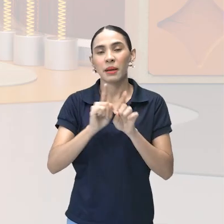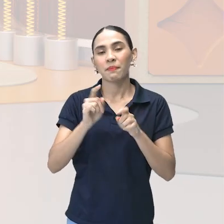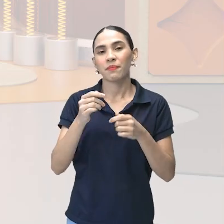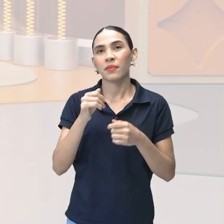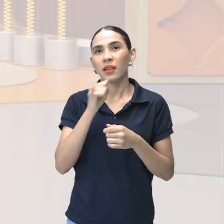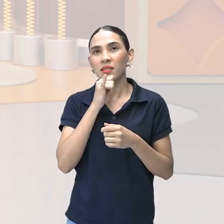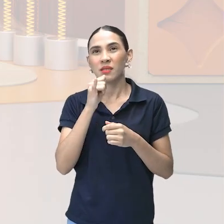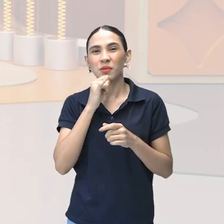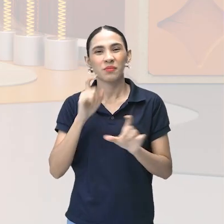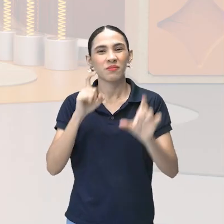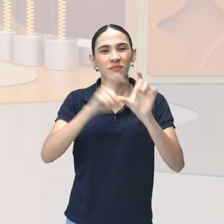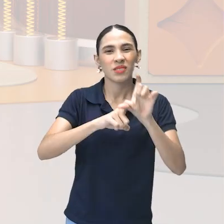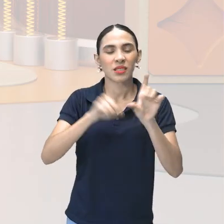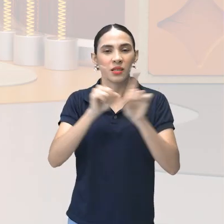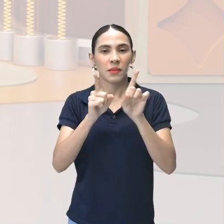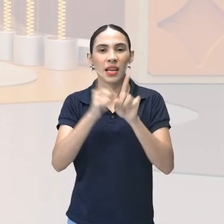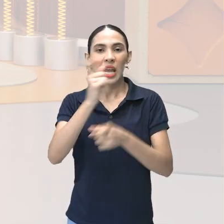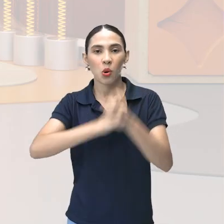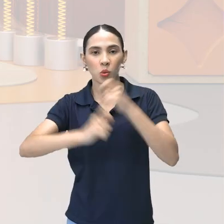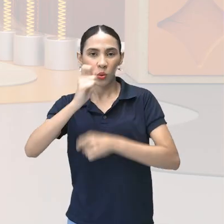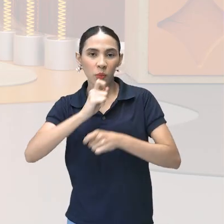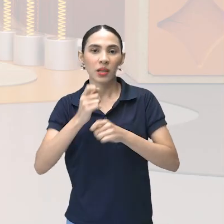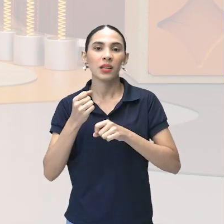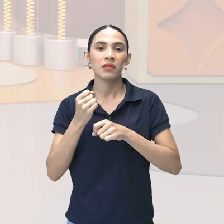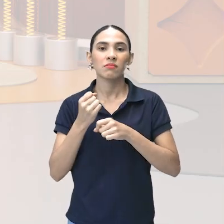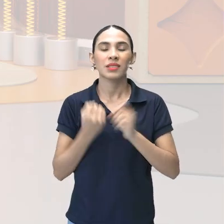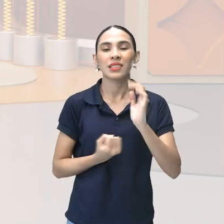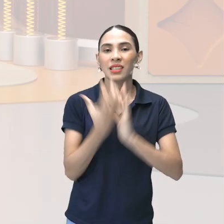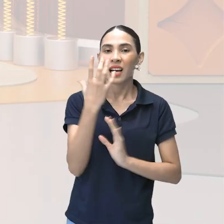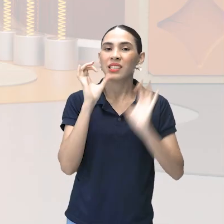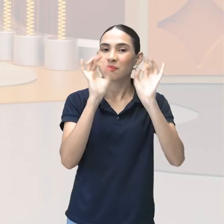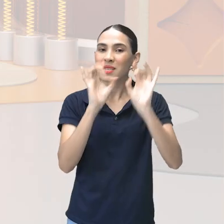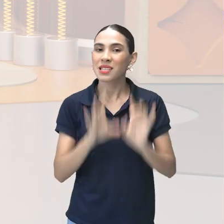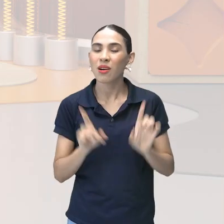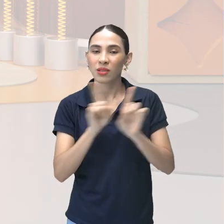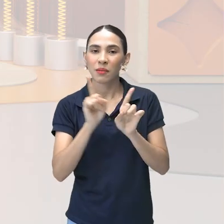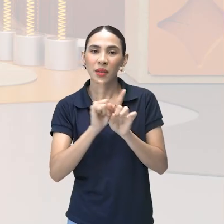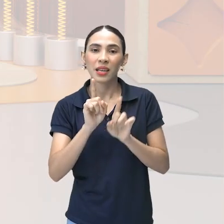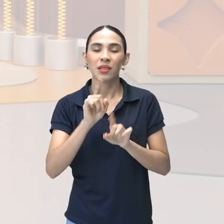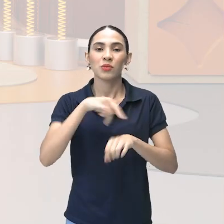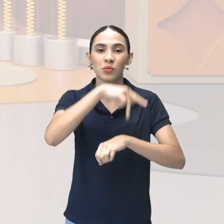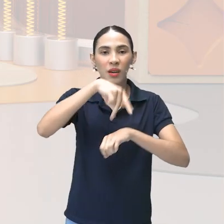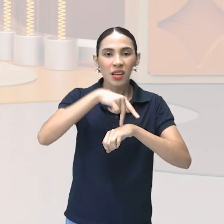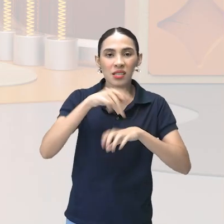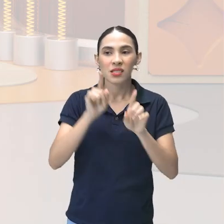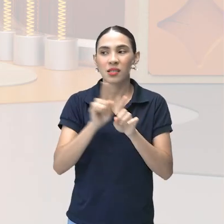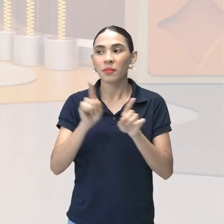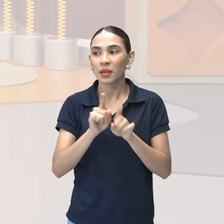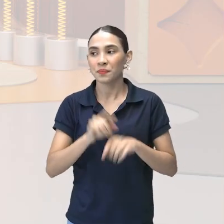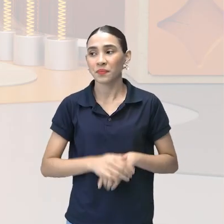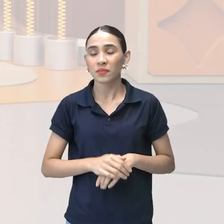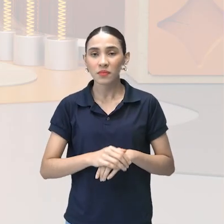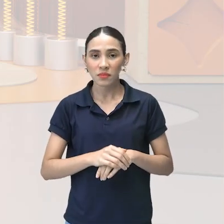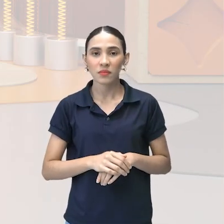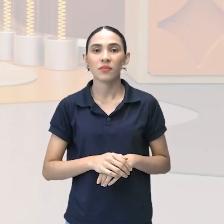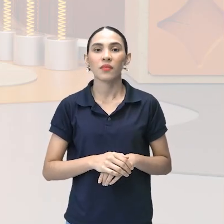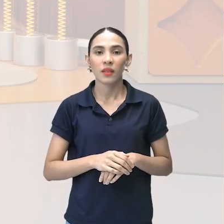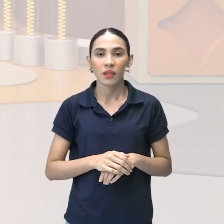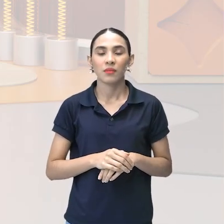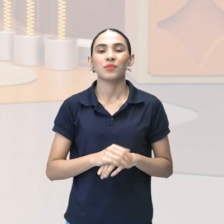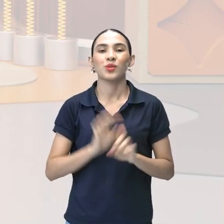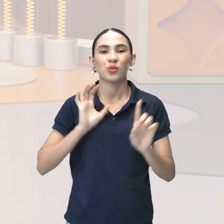partir da dependência econômica estabelecida, em especial entre os países que estão sofrendo esse processo